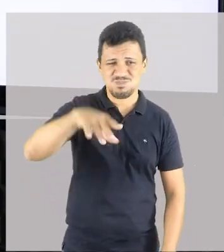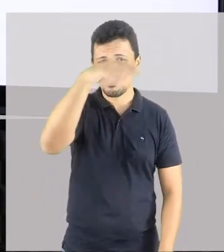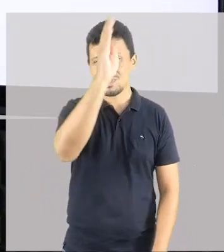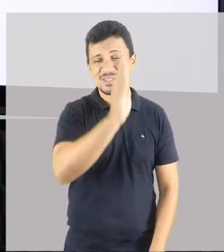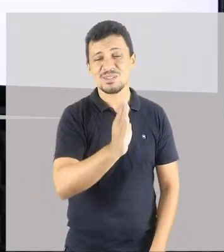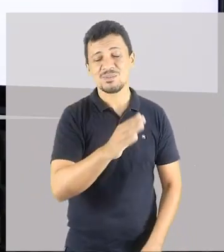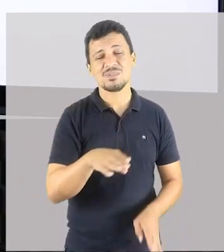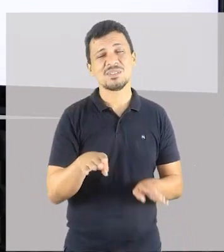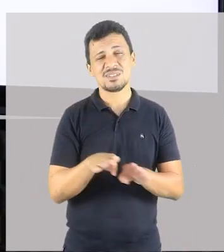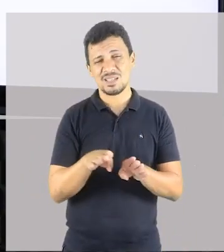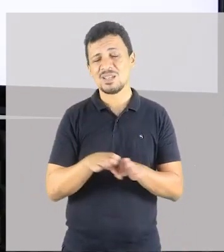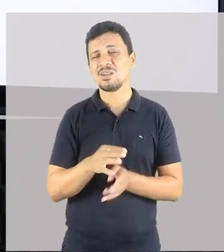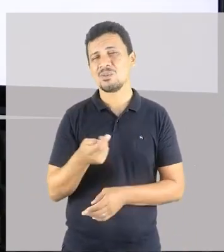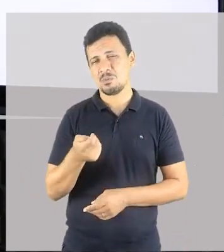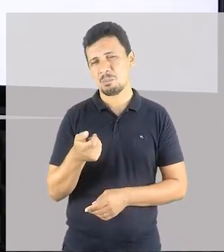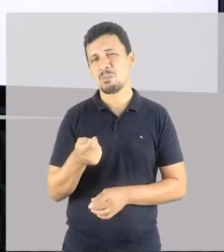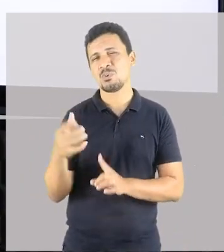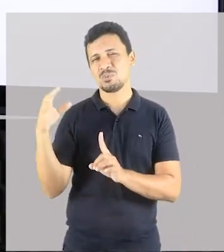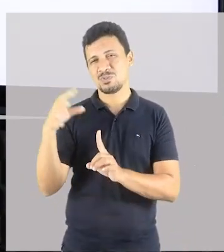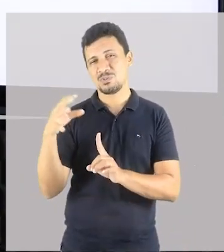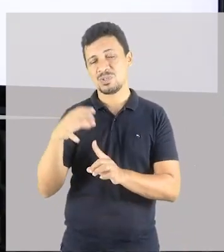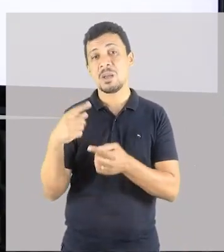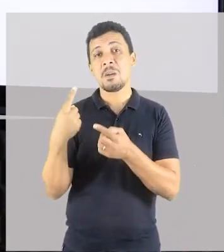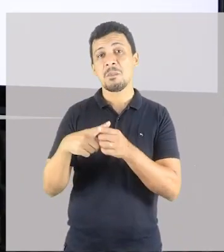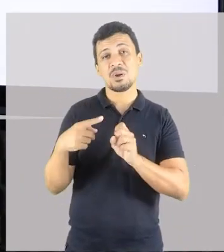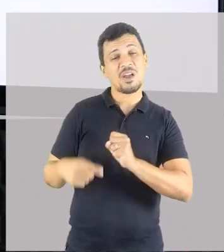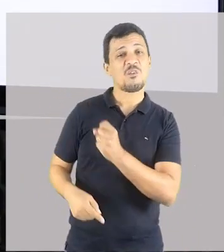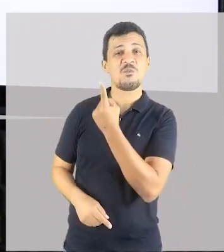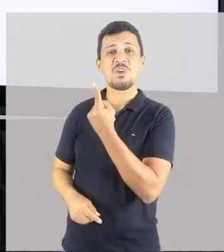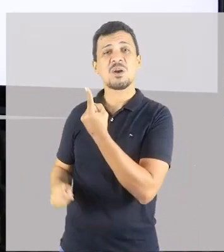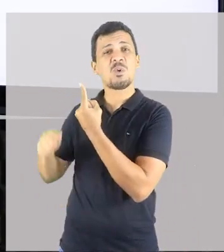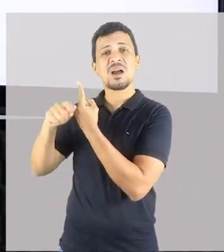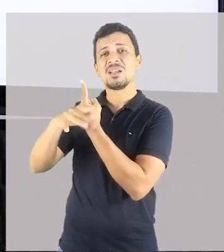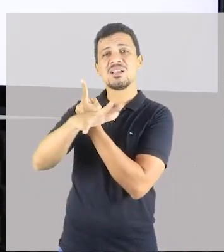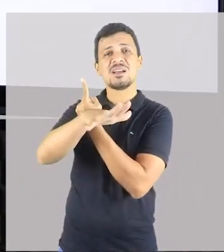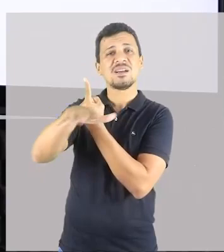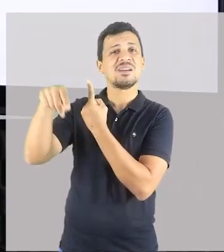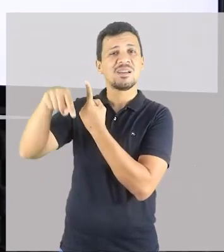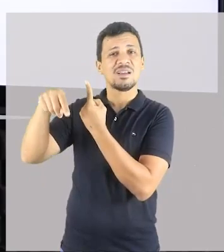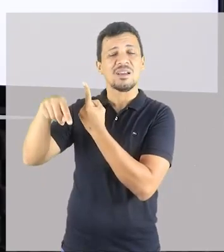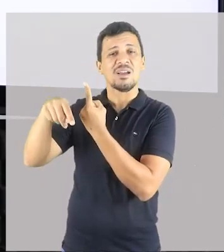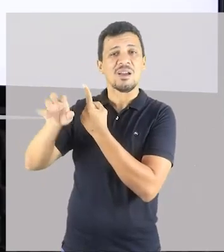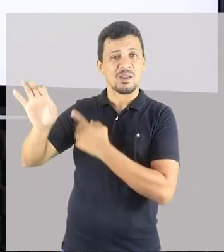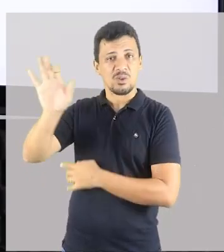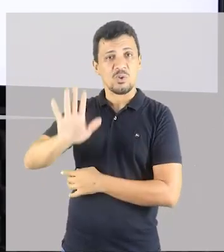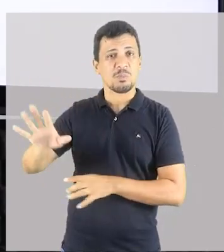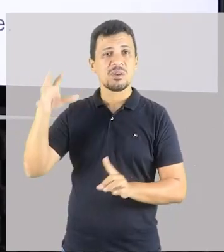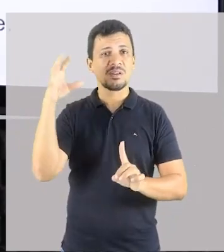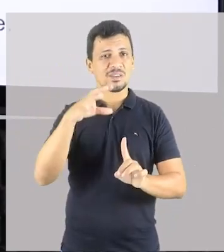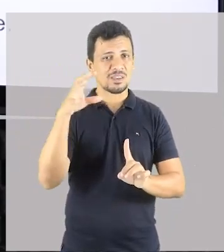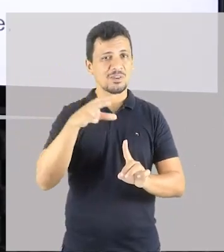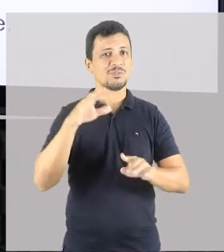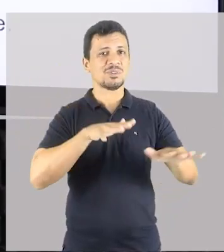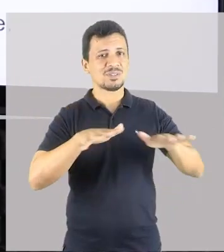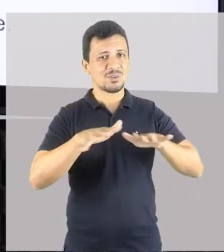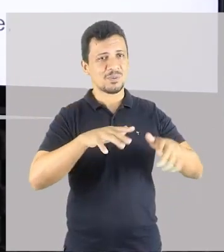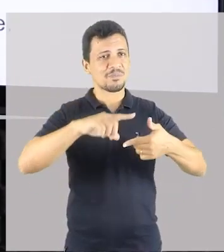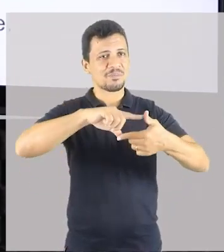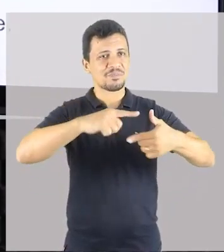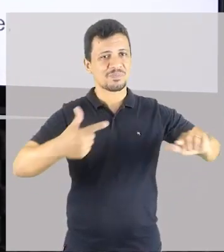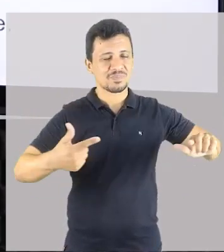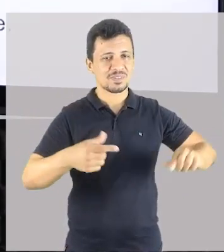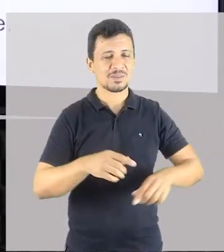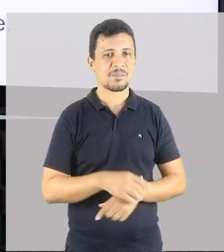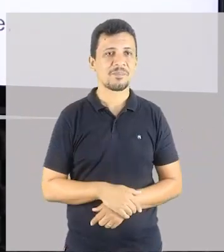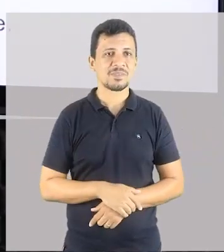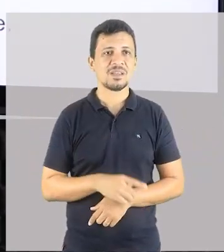tem uma influência lá de fora, porque as vanguardas europeias, elas influenciam bastante o movimento modernista. Tá? Aí